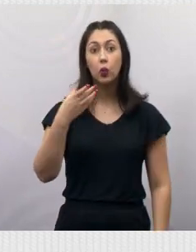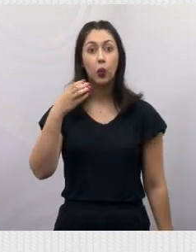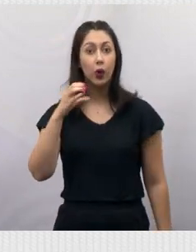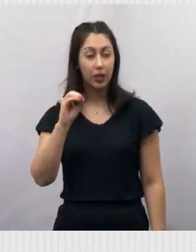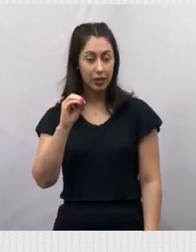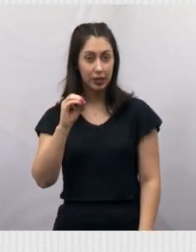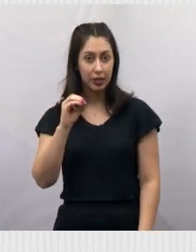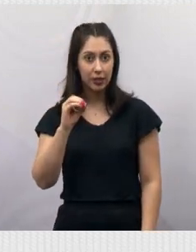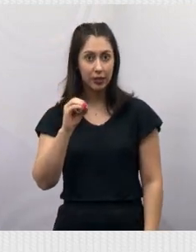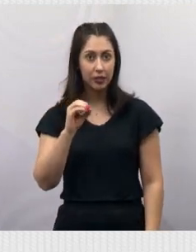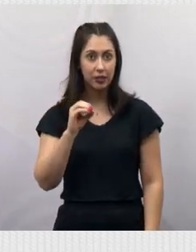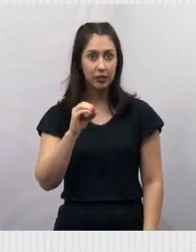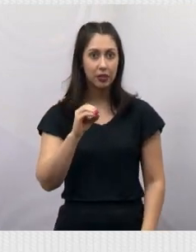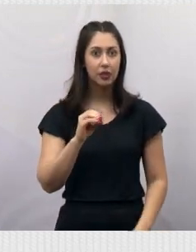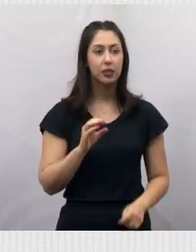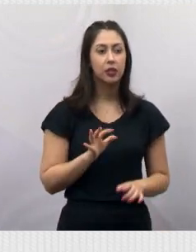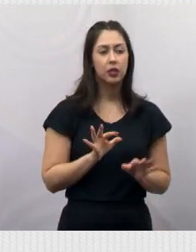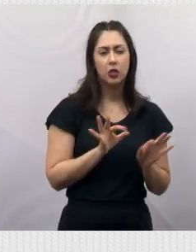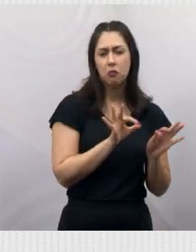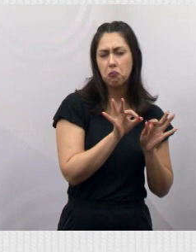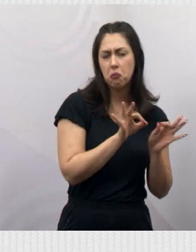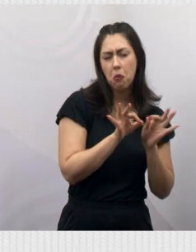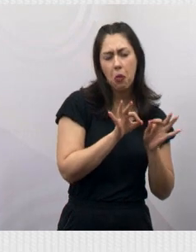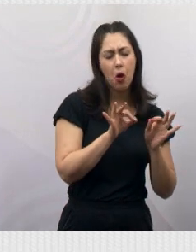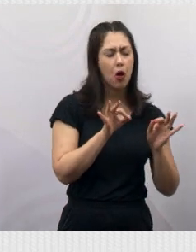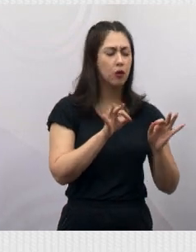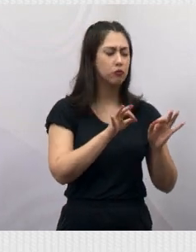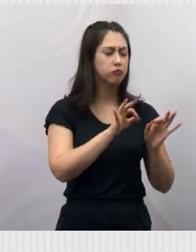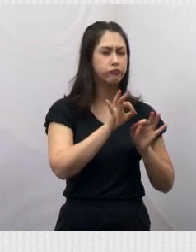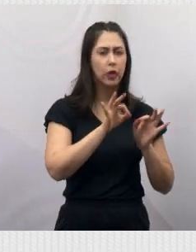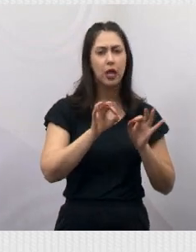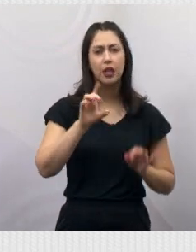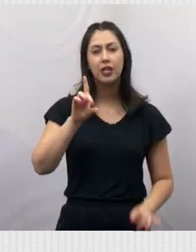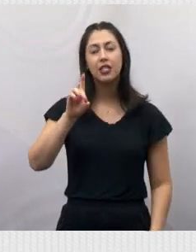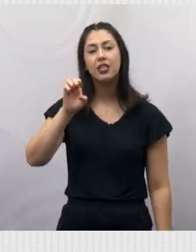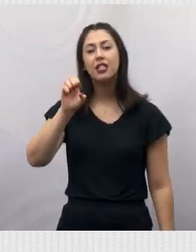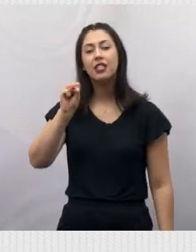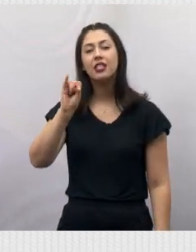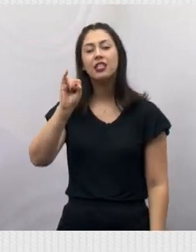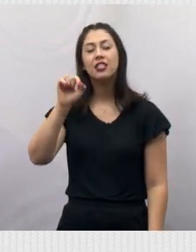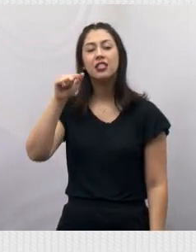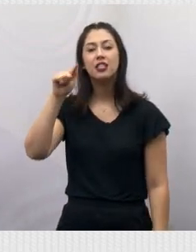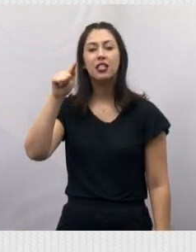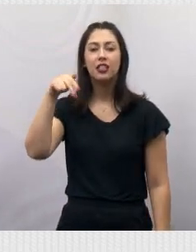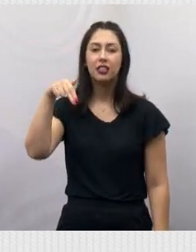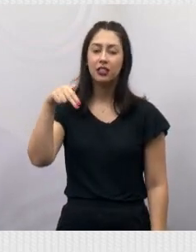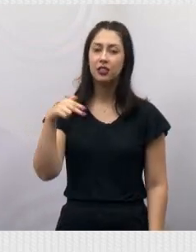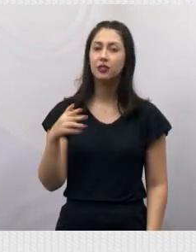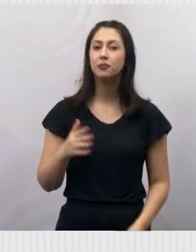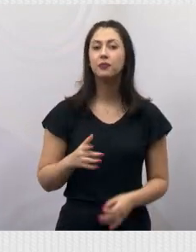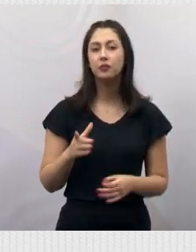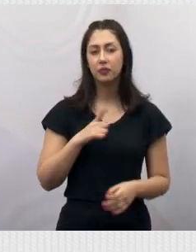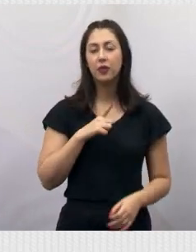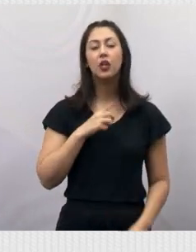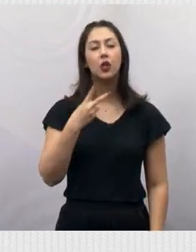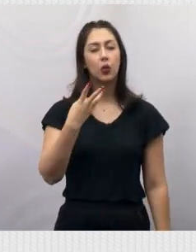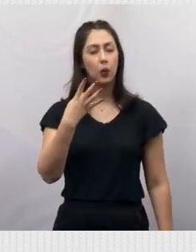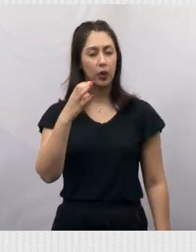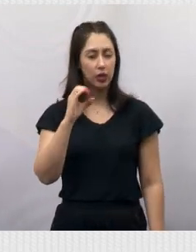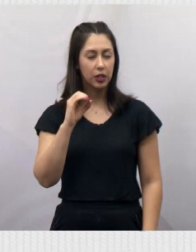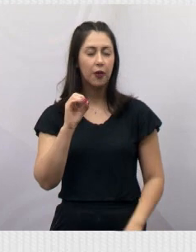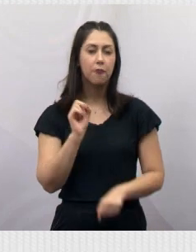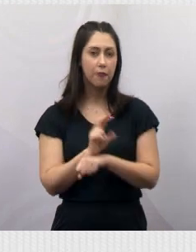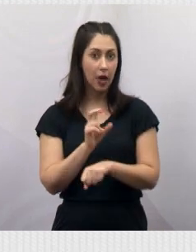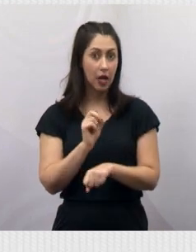vagas. Design de interior, 40 vagas, até o próximo dia 14 de maio. O Instituto Federal